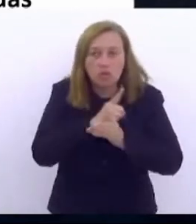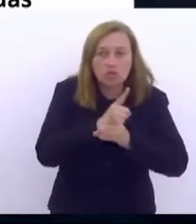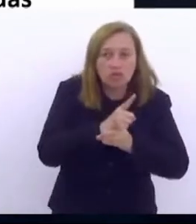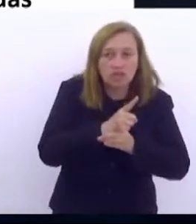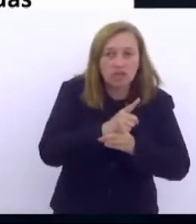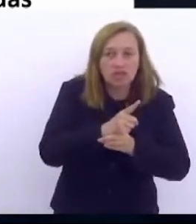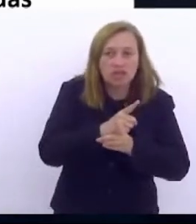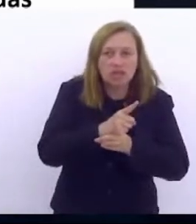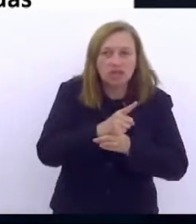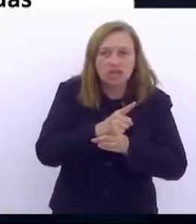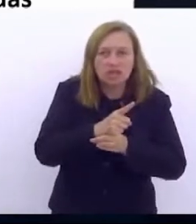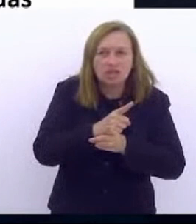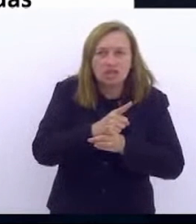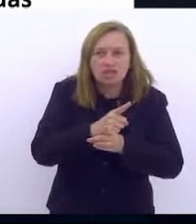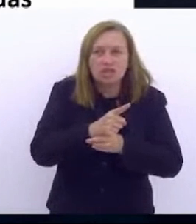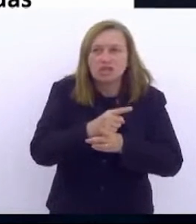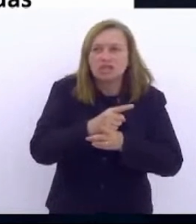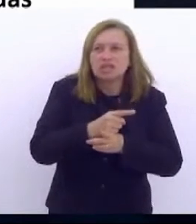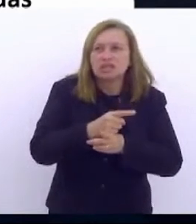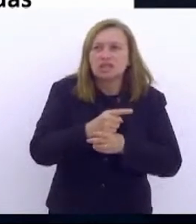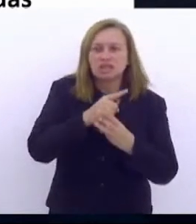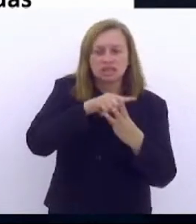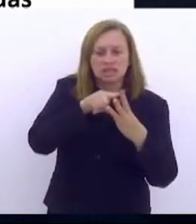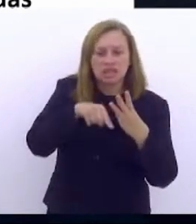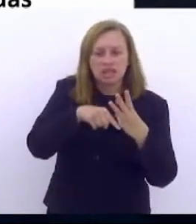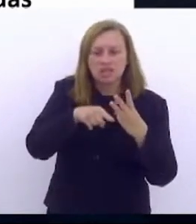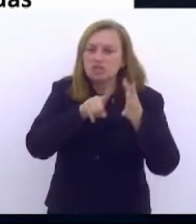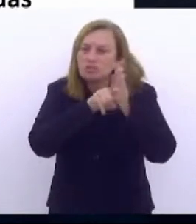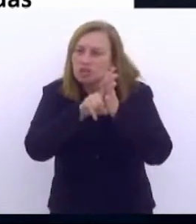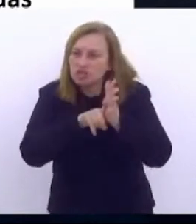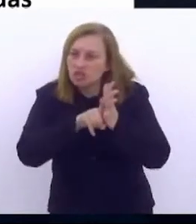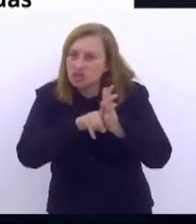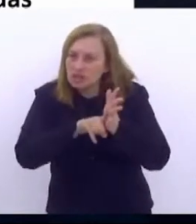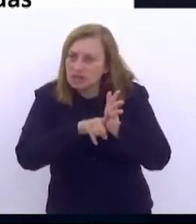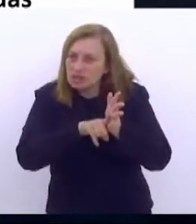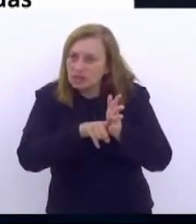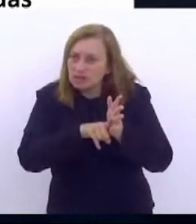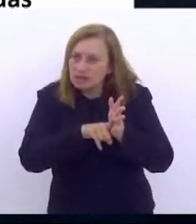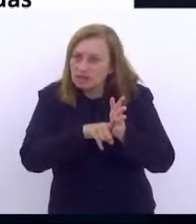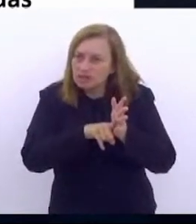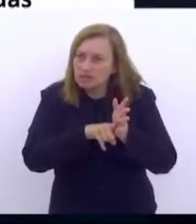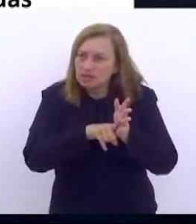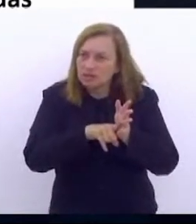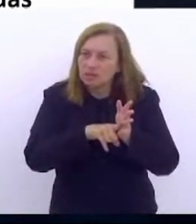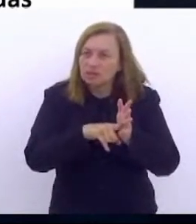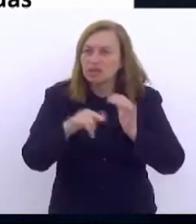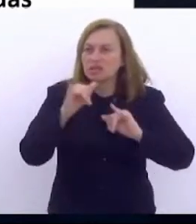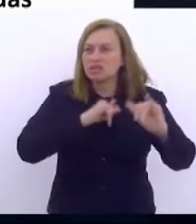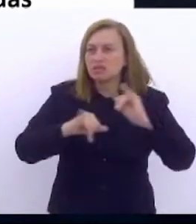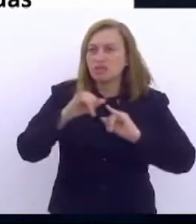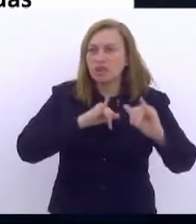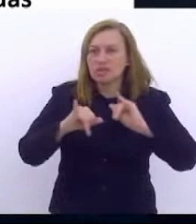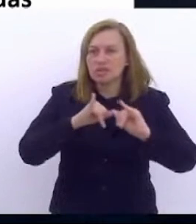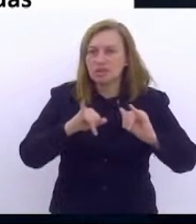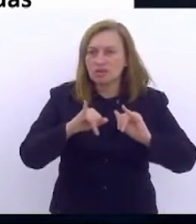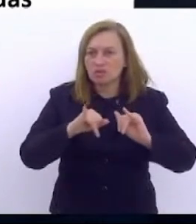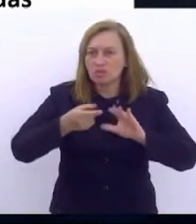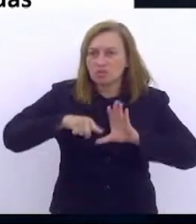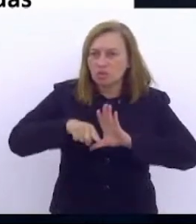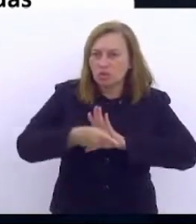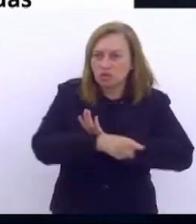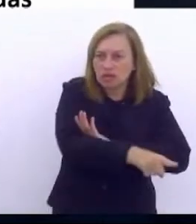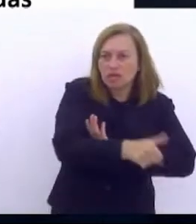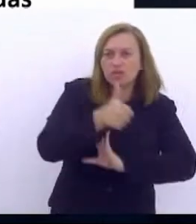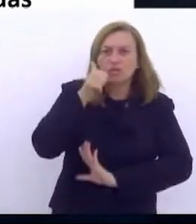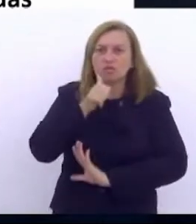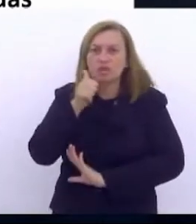ali 3 pesquisas oficiais que acabaram capturando essa informação ao fazer pesquisas em profundidade